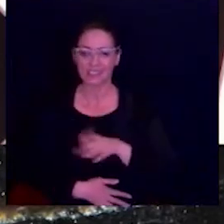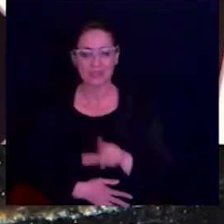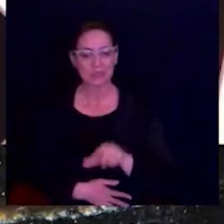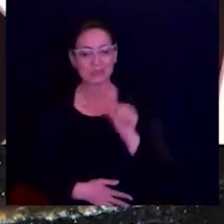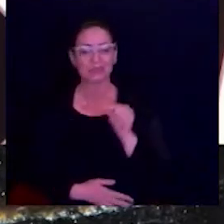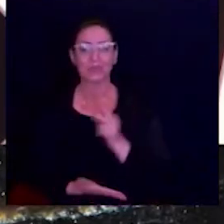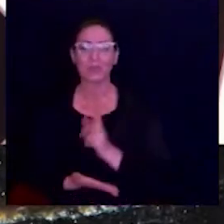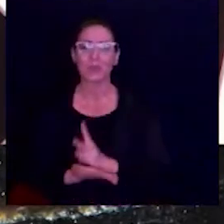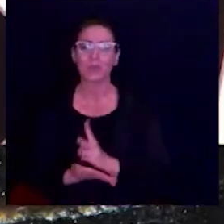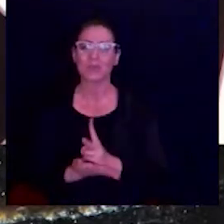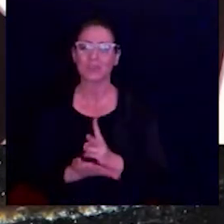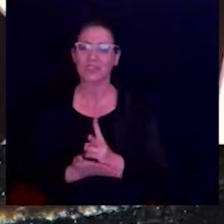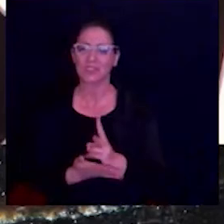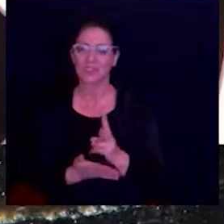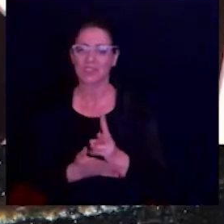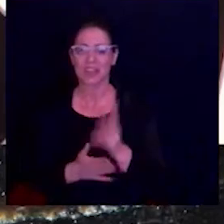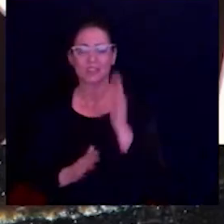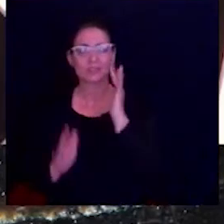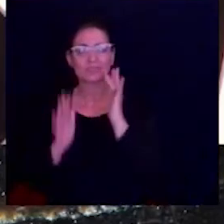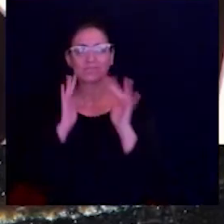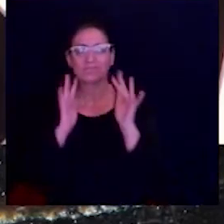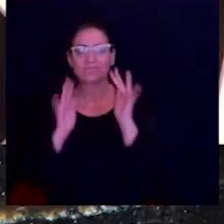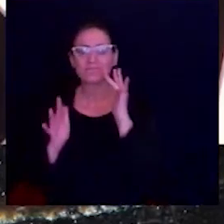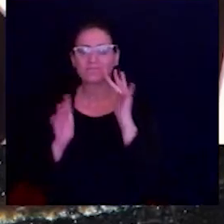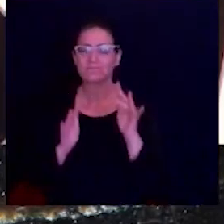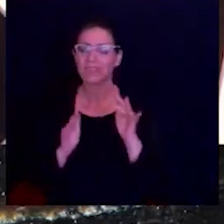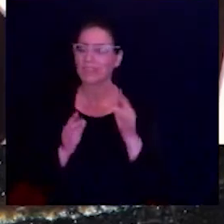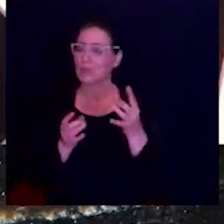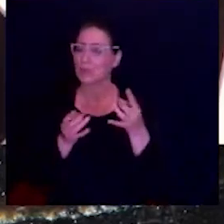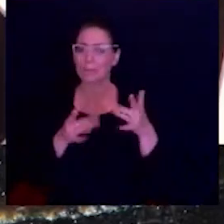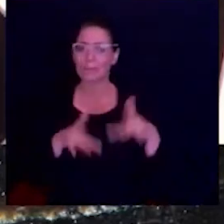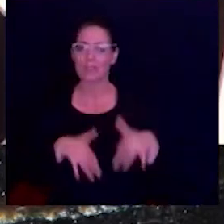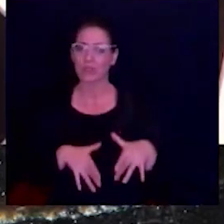terem continuado a sonhar, por não terem